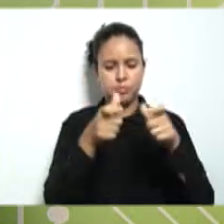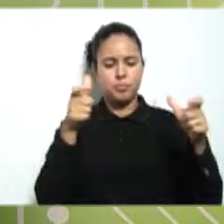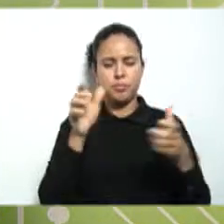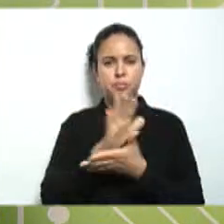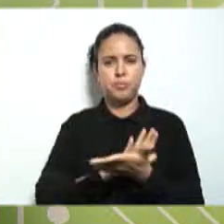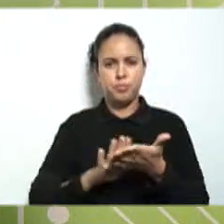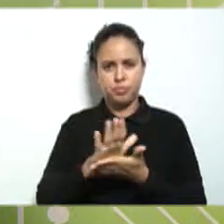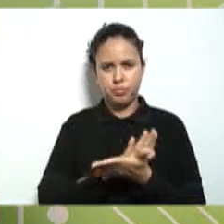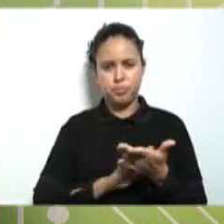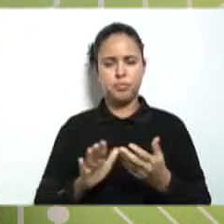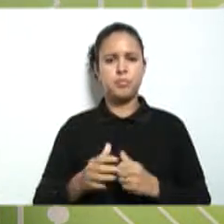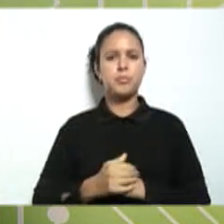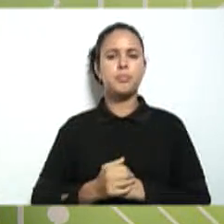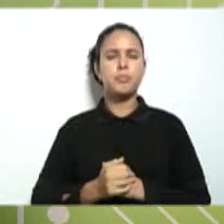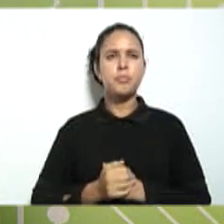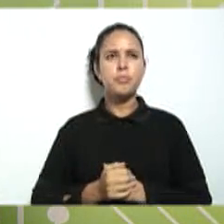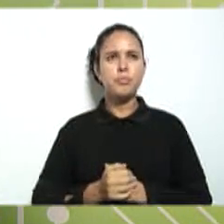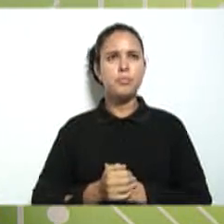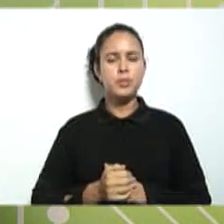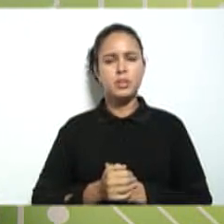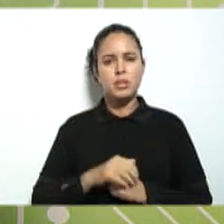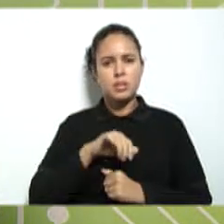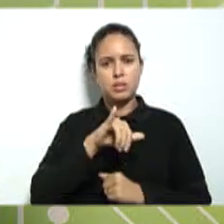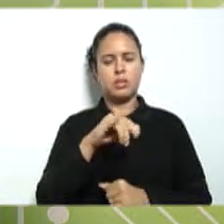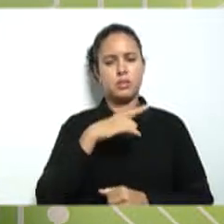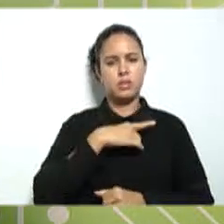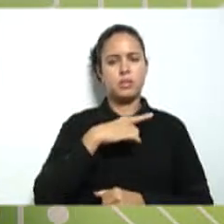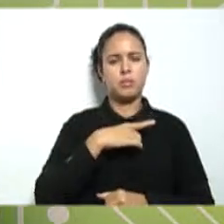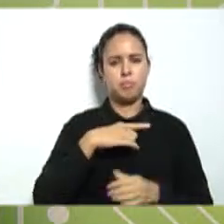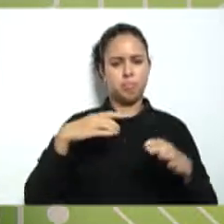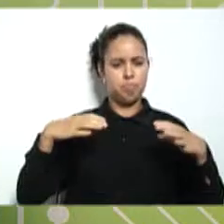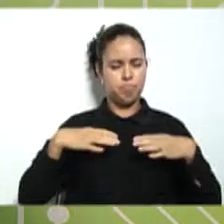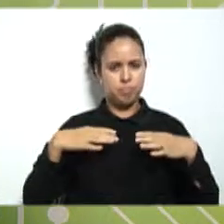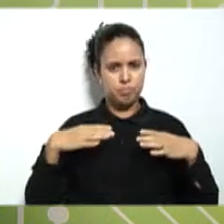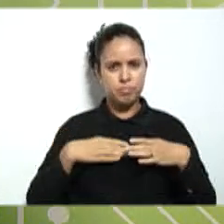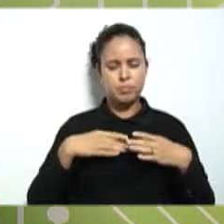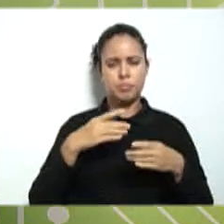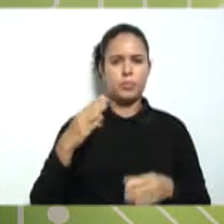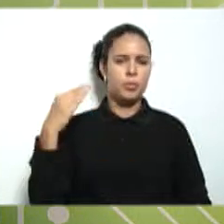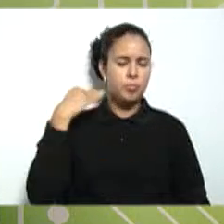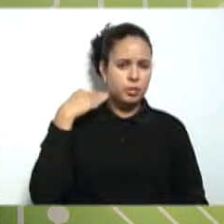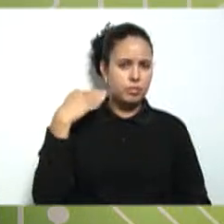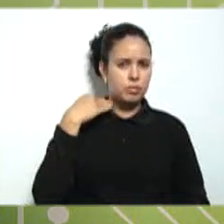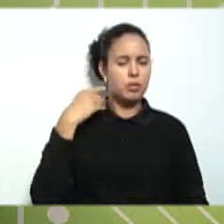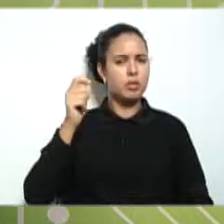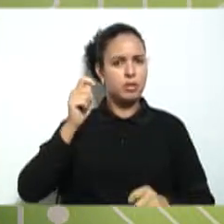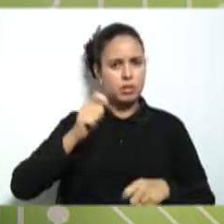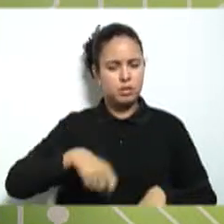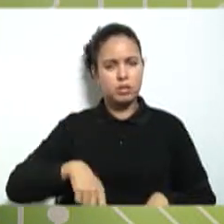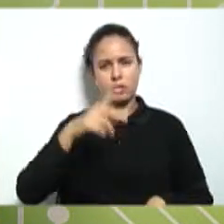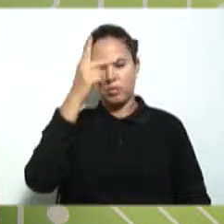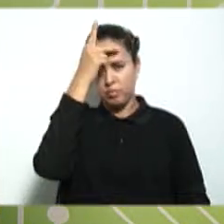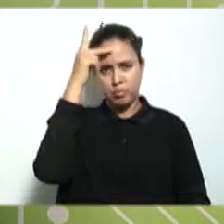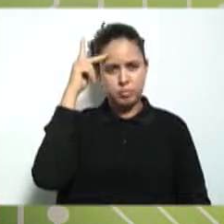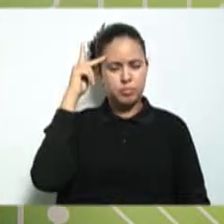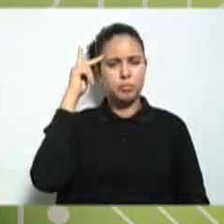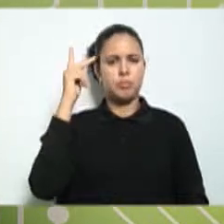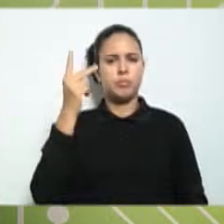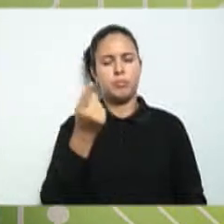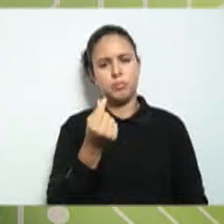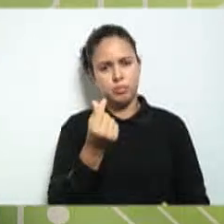de conciliar dois interesses que são muito diferentes, que são aqueles interesses das famílias que poupam, mas que querem investir esse dinheiro, mas não querem montar